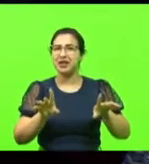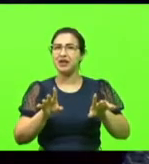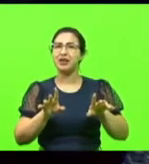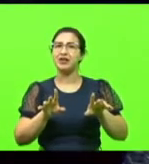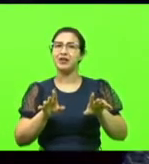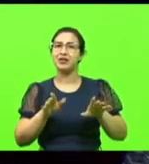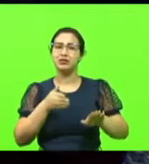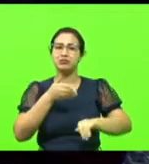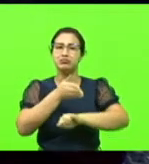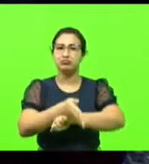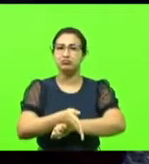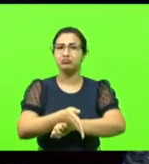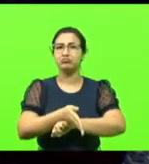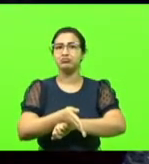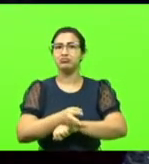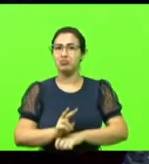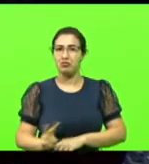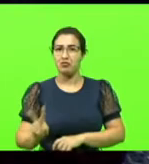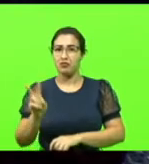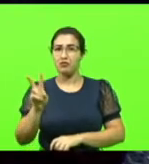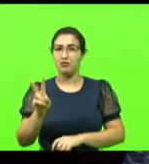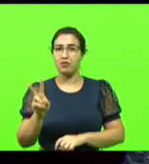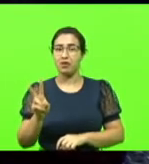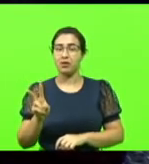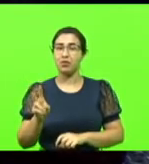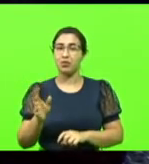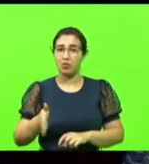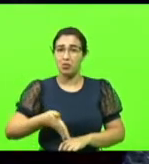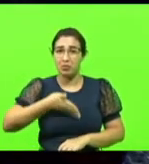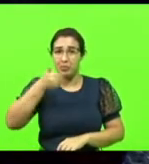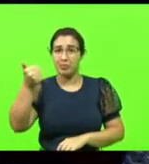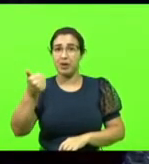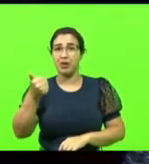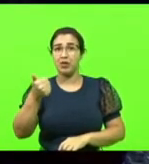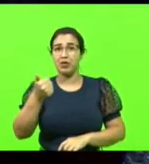mercado com valor agregado, melhor vai ser a renda do Estado.